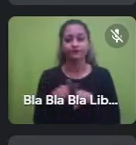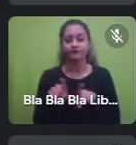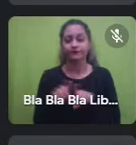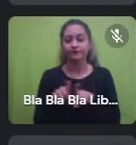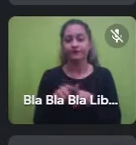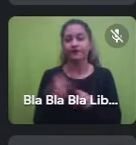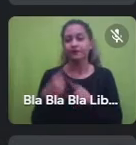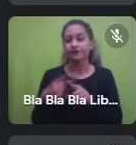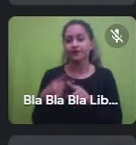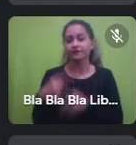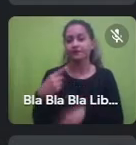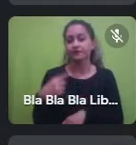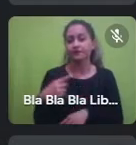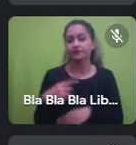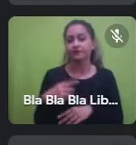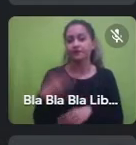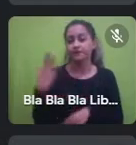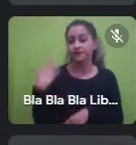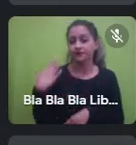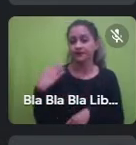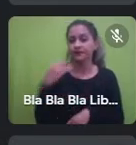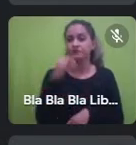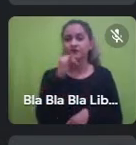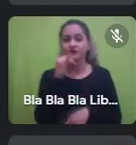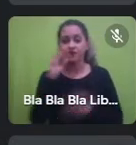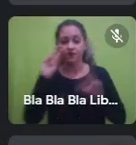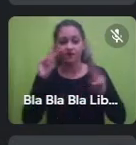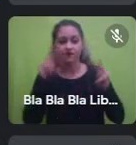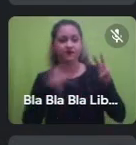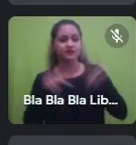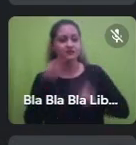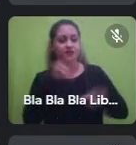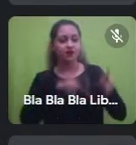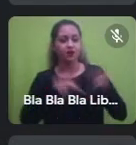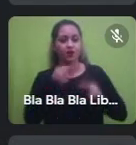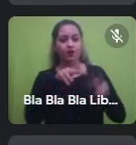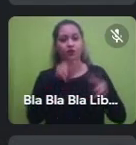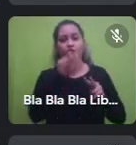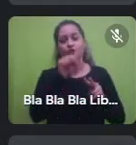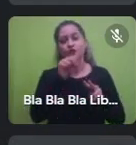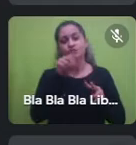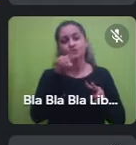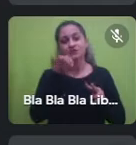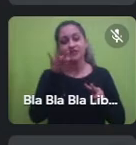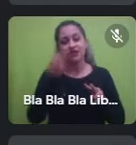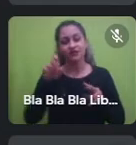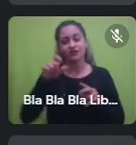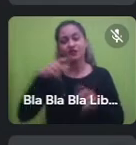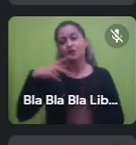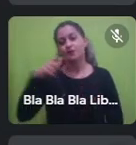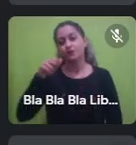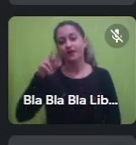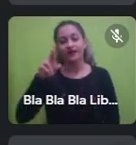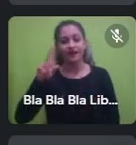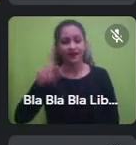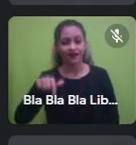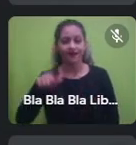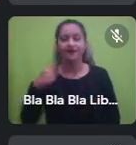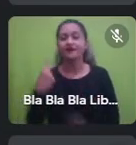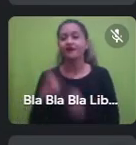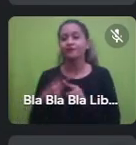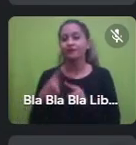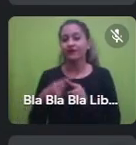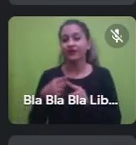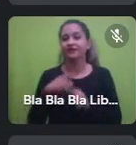na época, quando se voltou a olhar para o sudeste do Pará, é porque iria haver esse